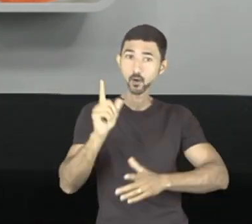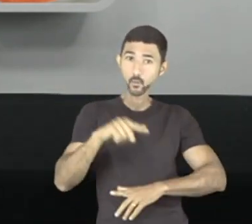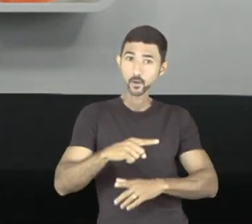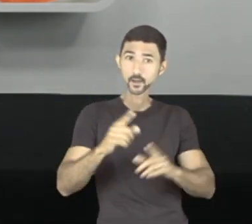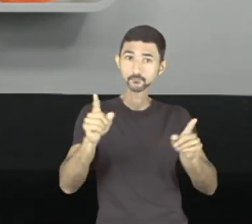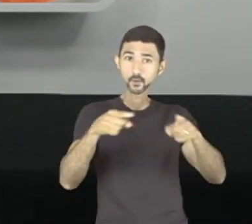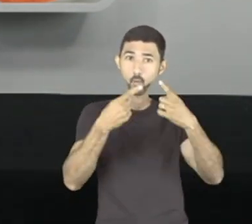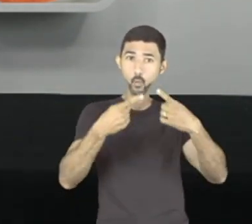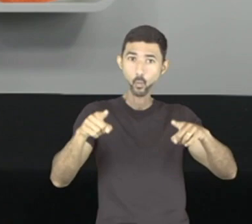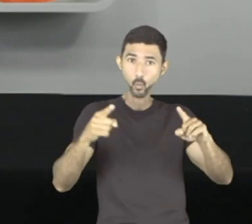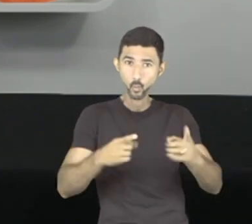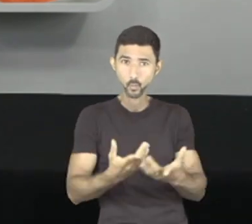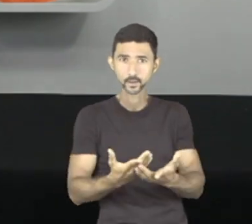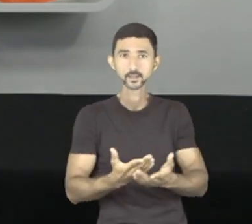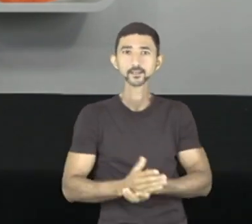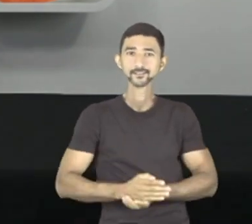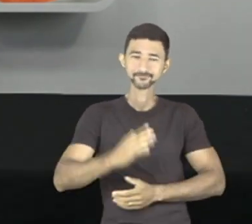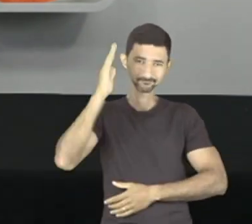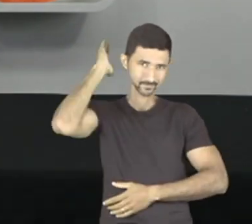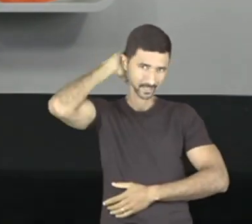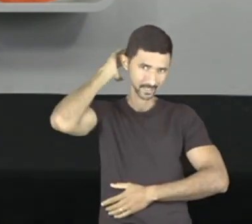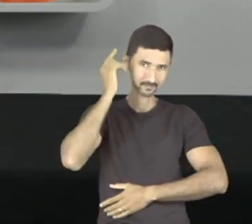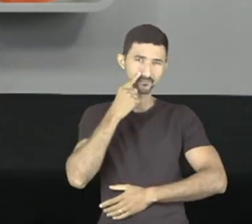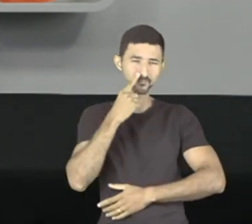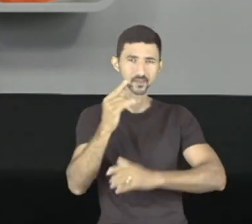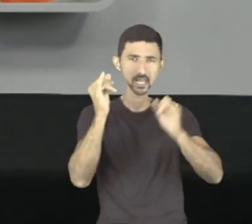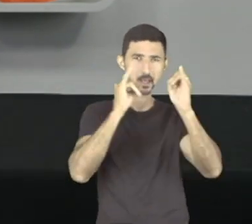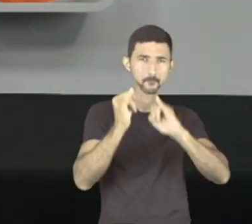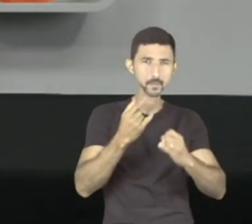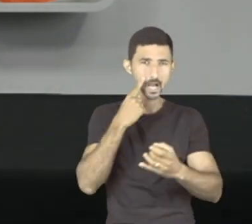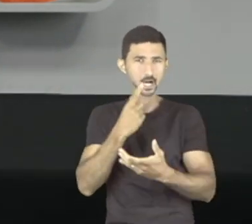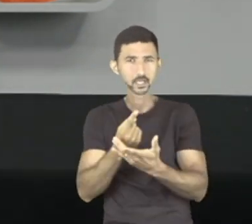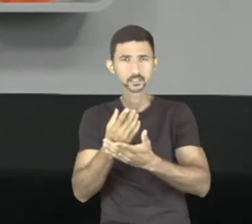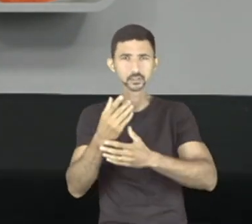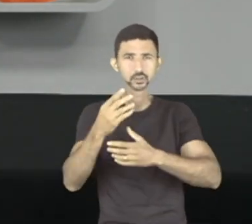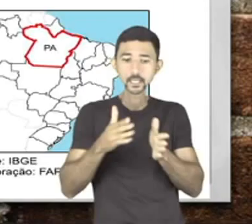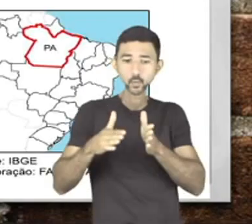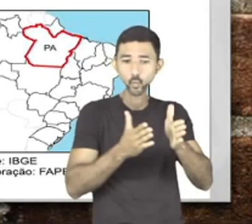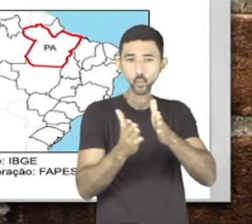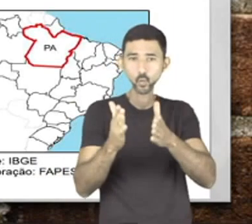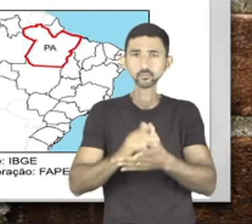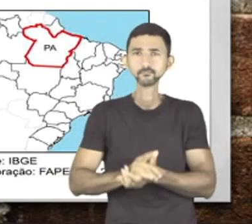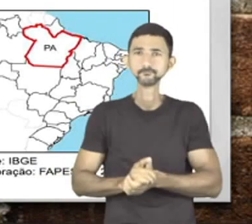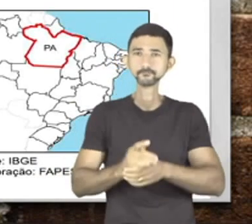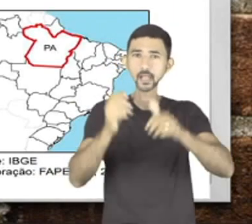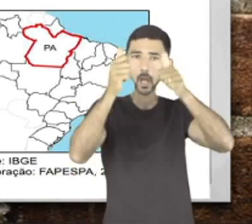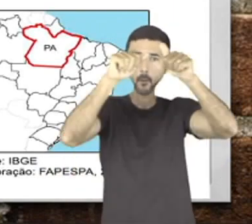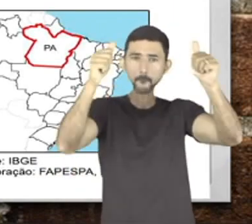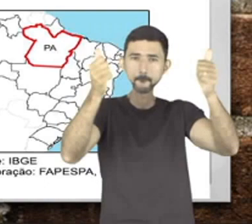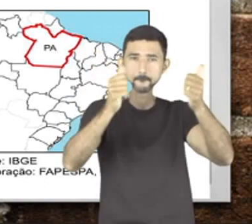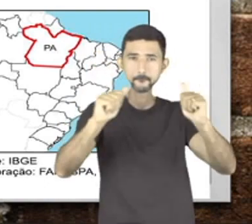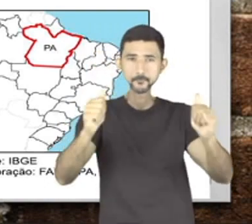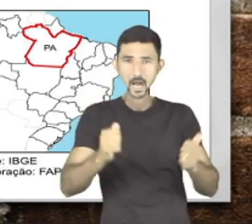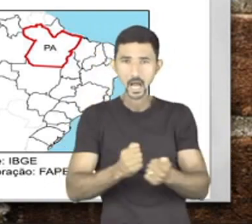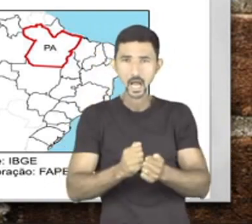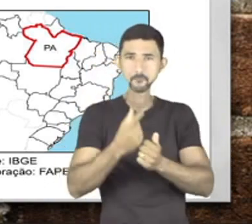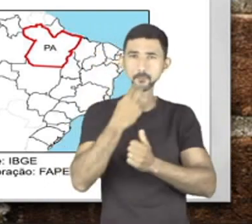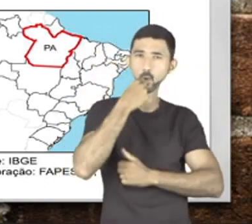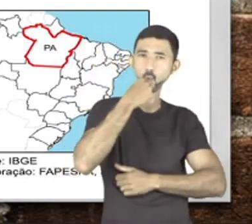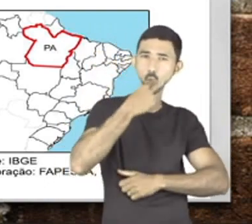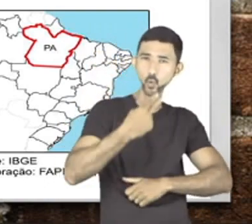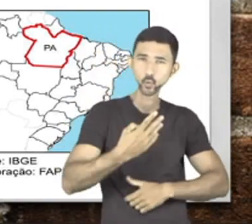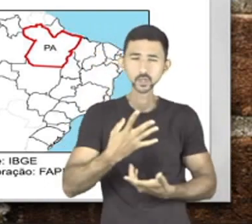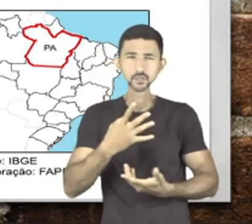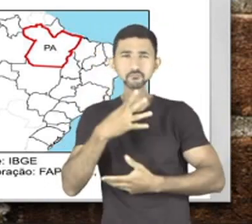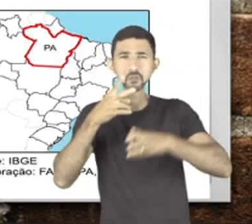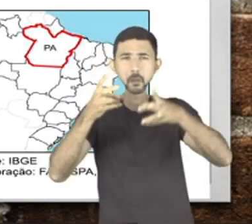o hino do Pará. Vocês viram nas imagens, né, um pouco sobre o nosso estado. Esse mapa aqui, né, todo colorido, vocês